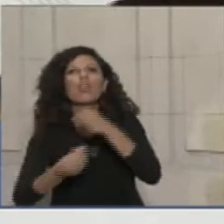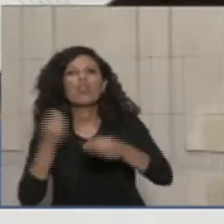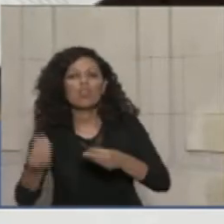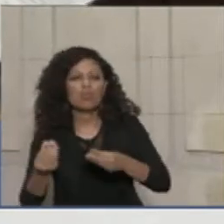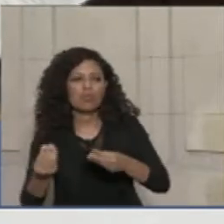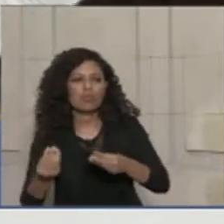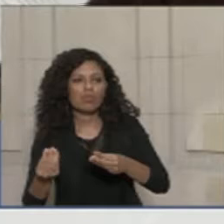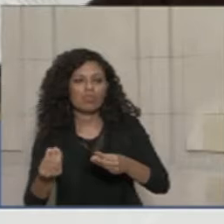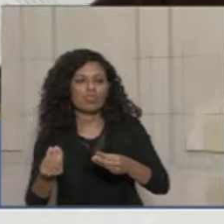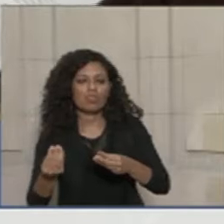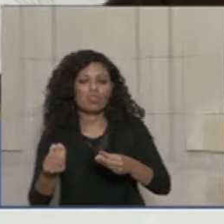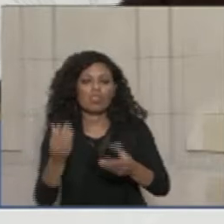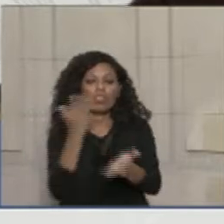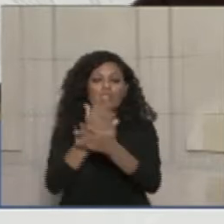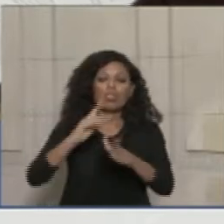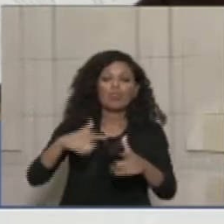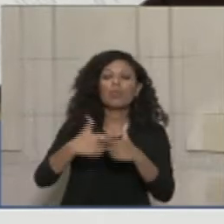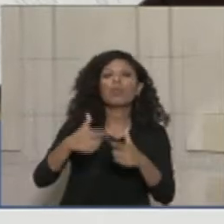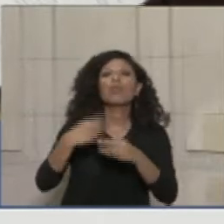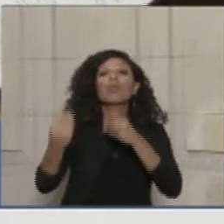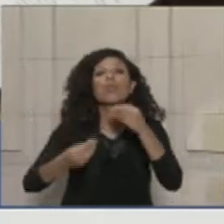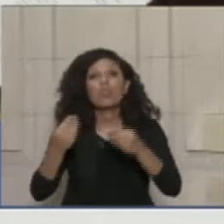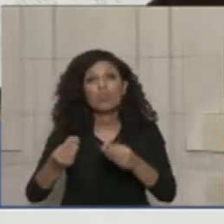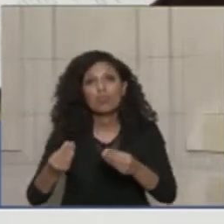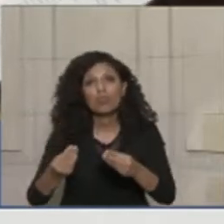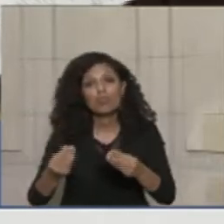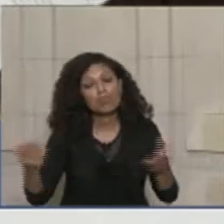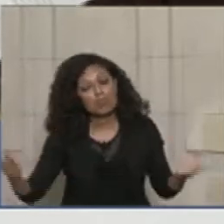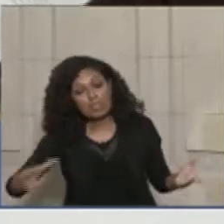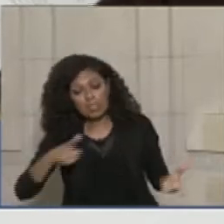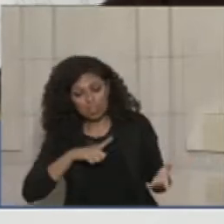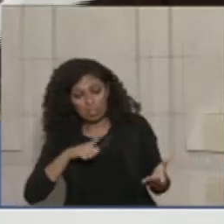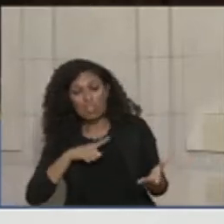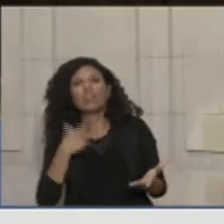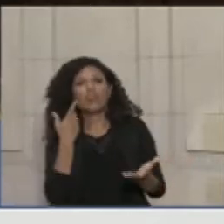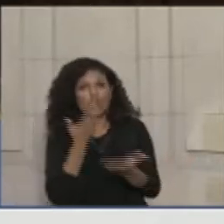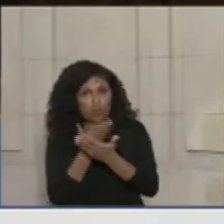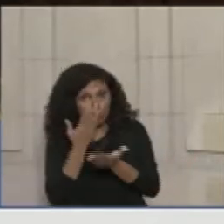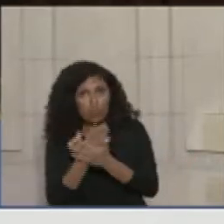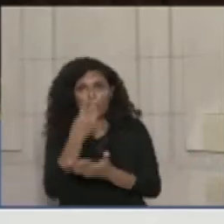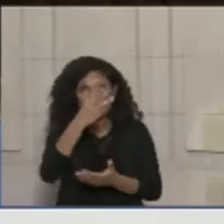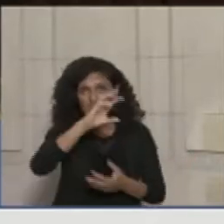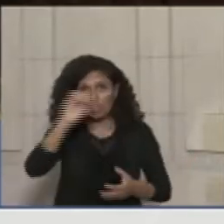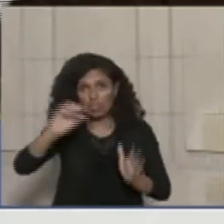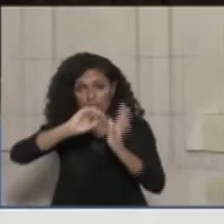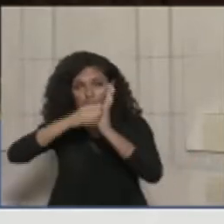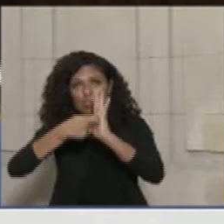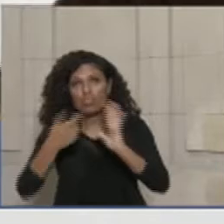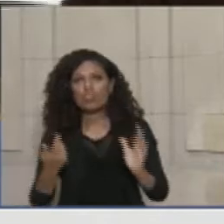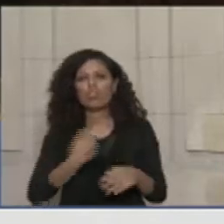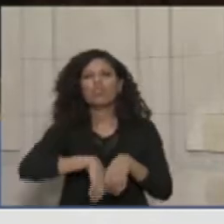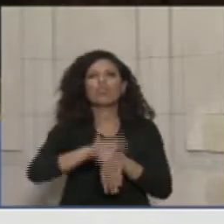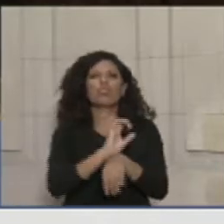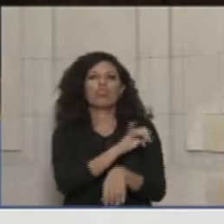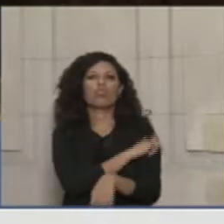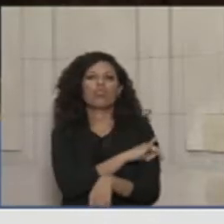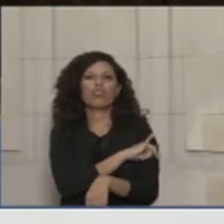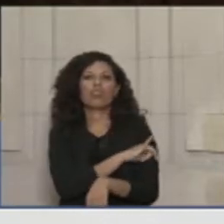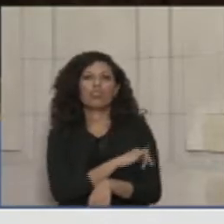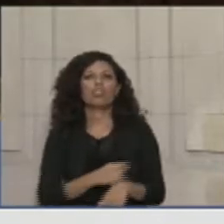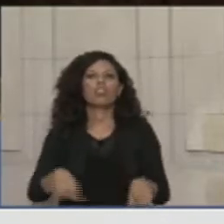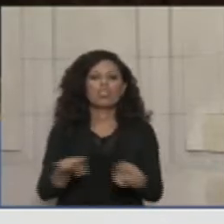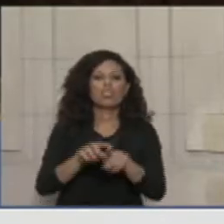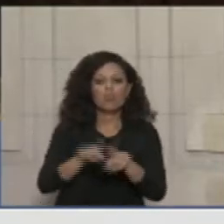A solução é muito clara, tem escola, tem 300 escolas que foram fechadas no Rio de Janeiro. Falarei aqui